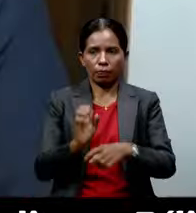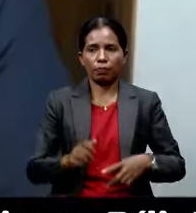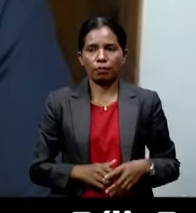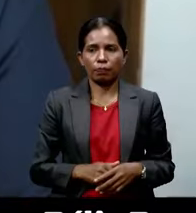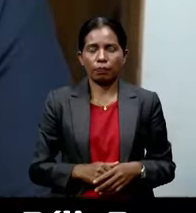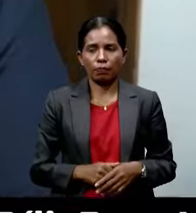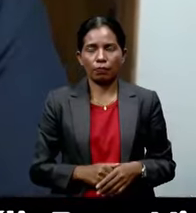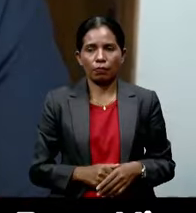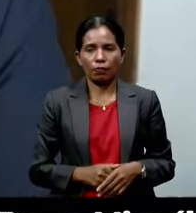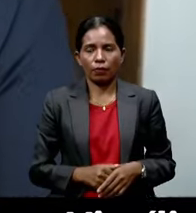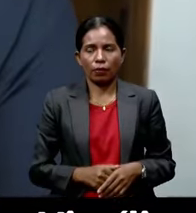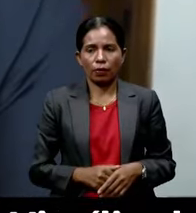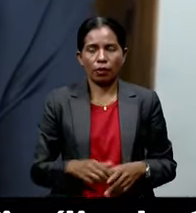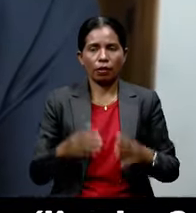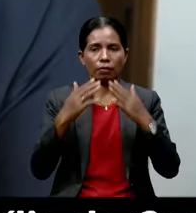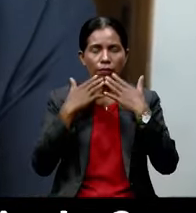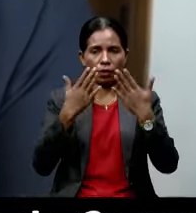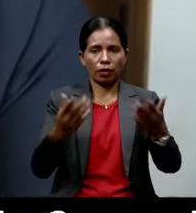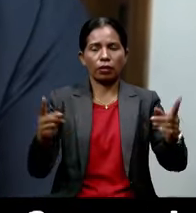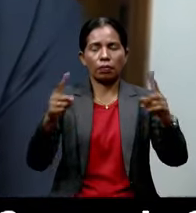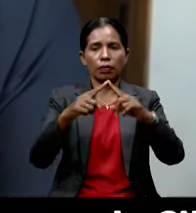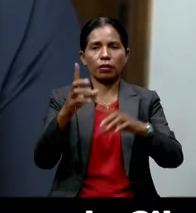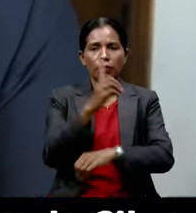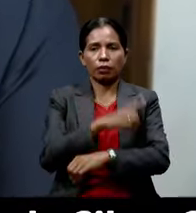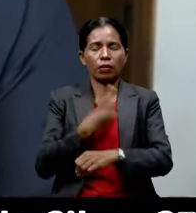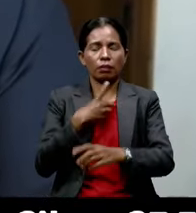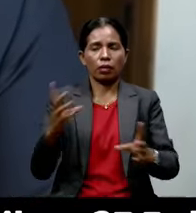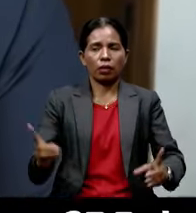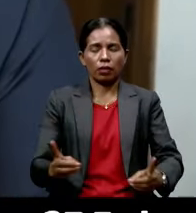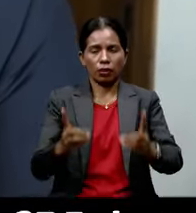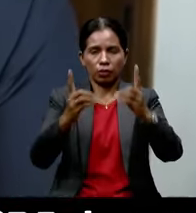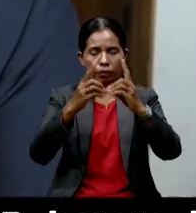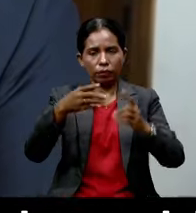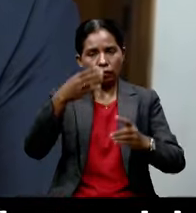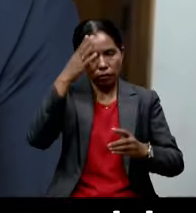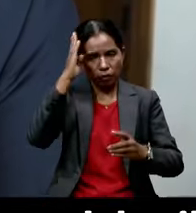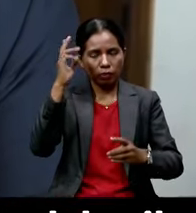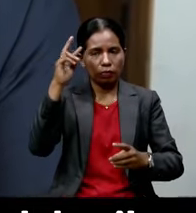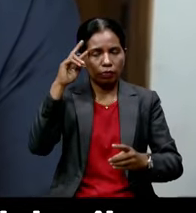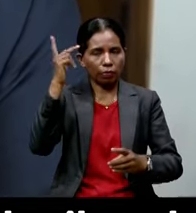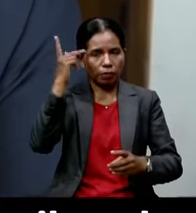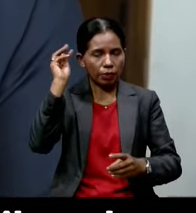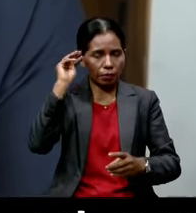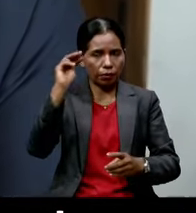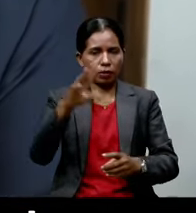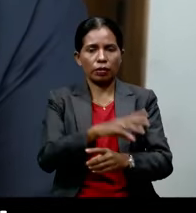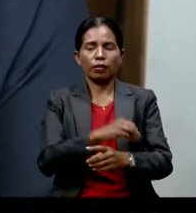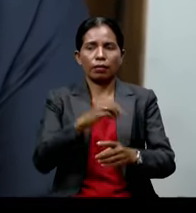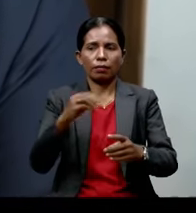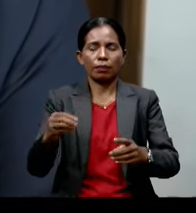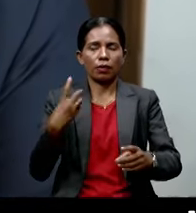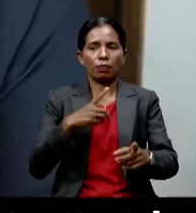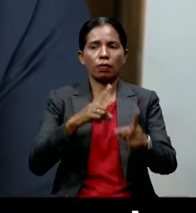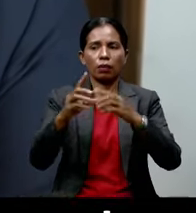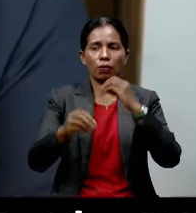talk about. Agradece a Laura Moen, também a Vila Sormalo, o senhor vice-primeiro-ministro, no. A Miculia,